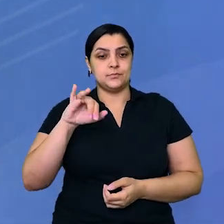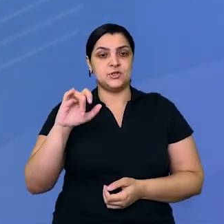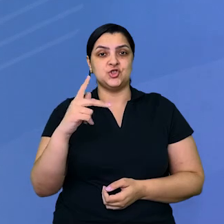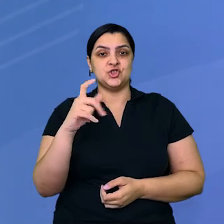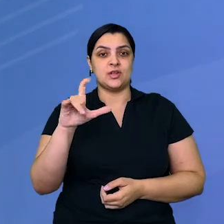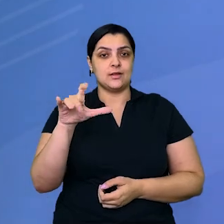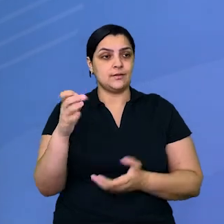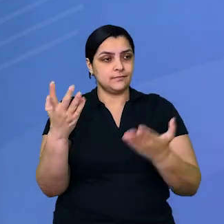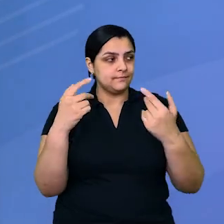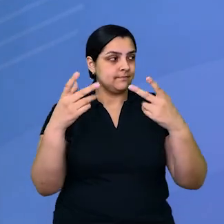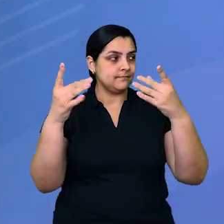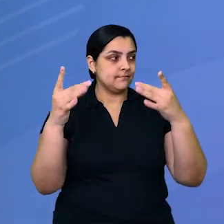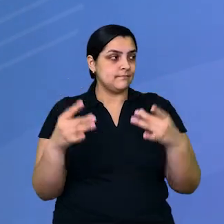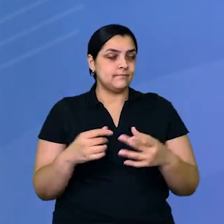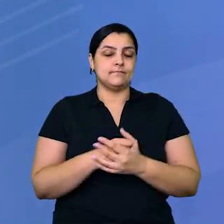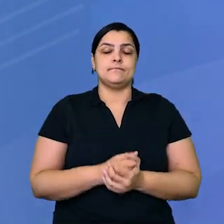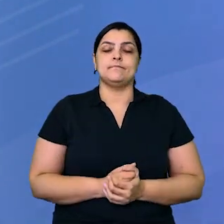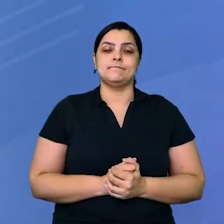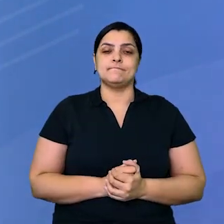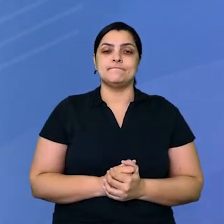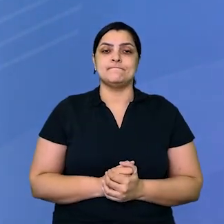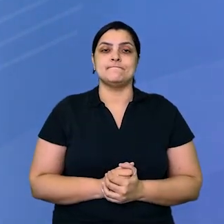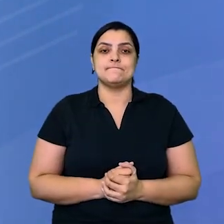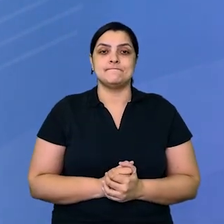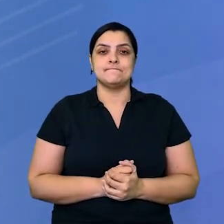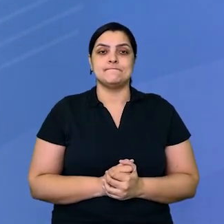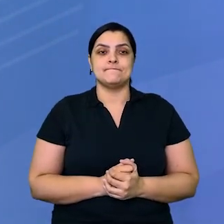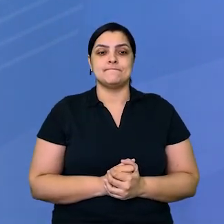detalhes desse caso pra gente. Oi, Michele.